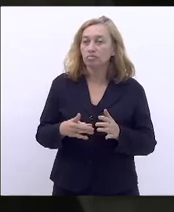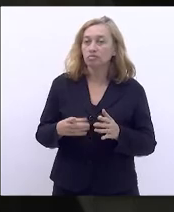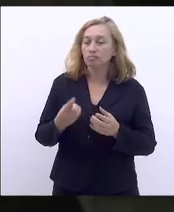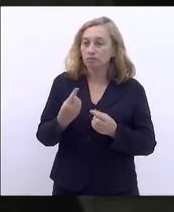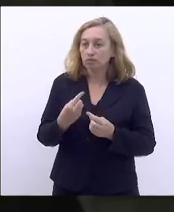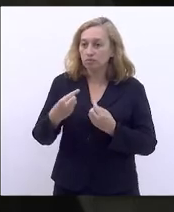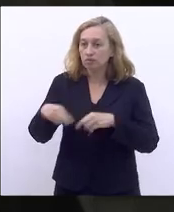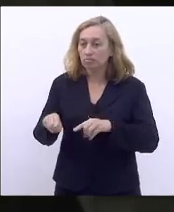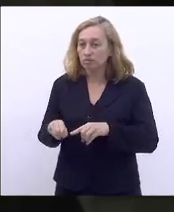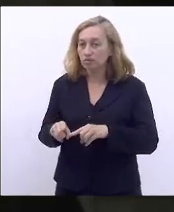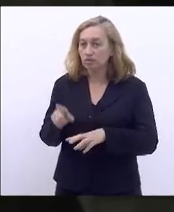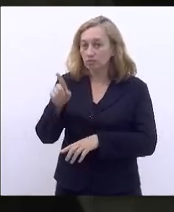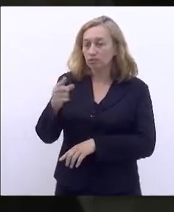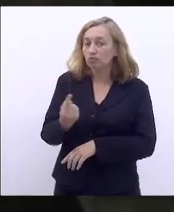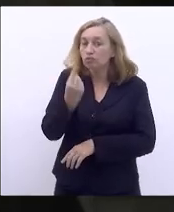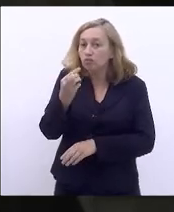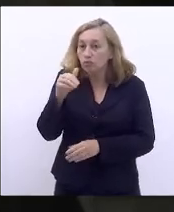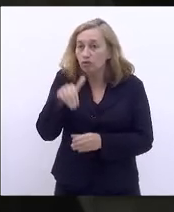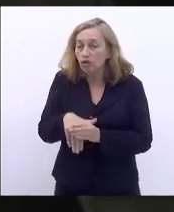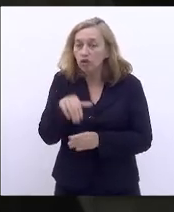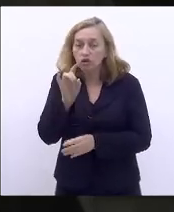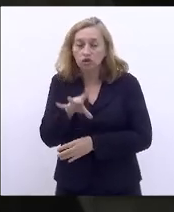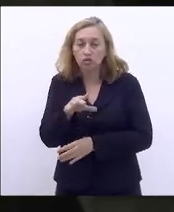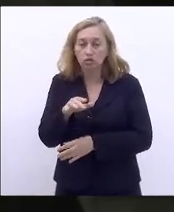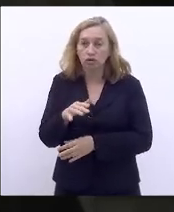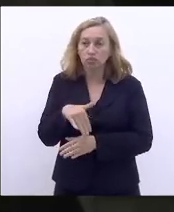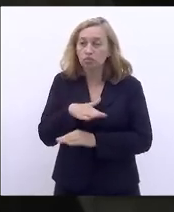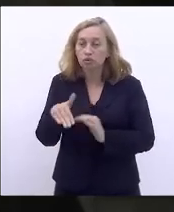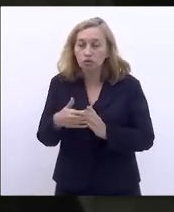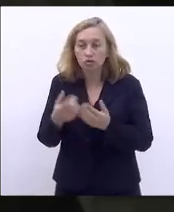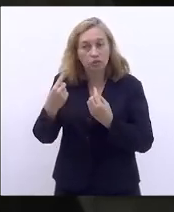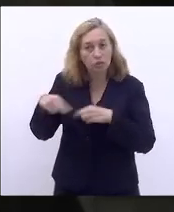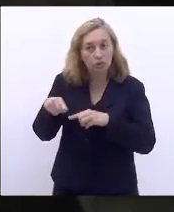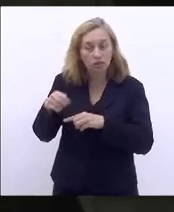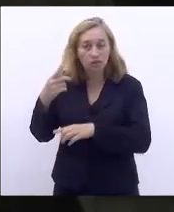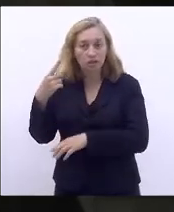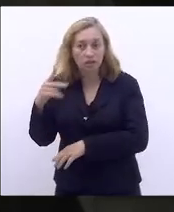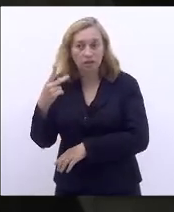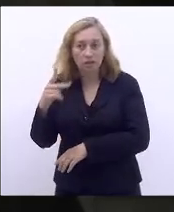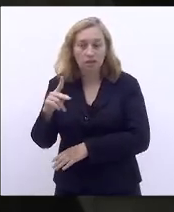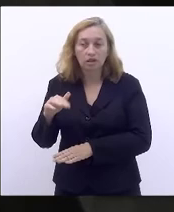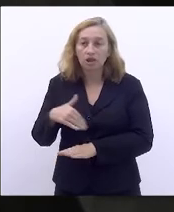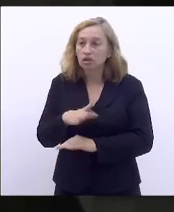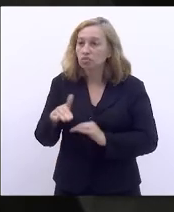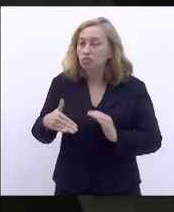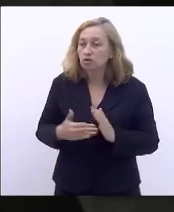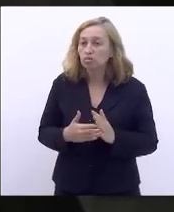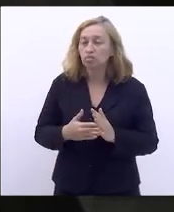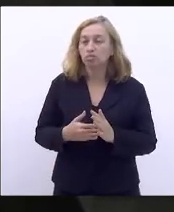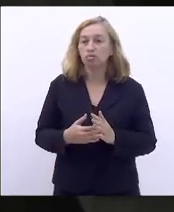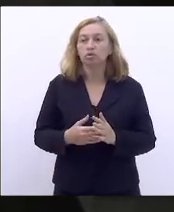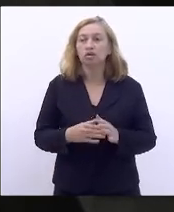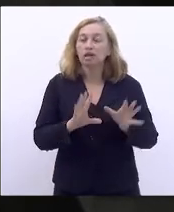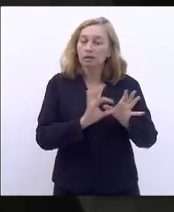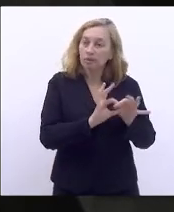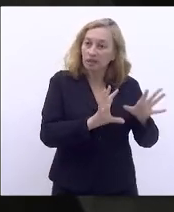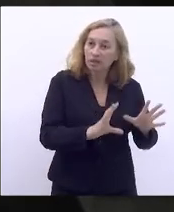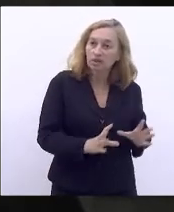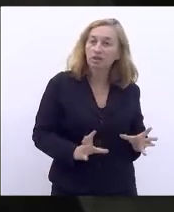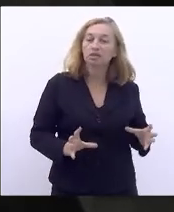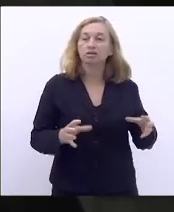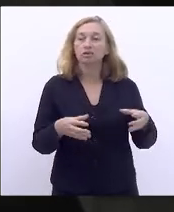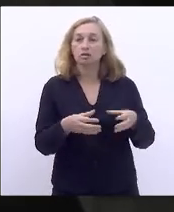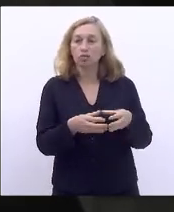sem que ele tivesse um voto sequer em nenhuma das etapas, desde a admissibilidade, passando pela deliberação da comissão